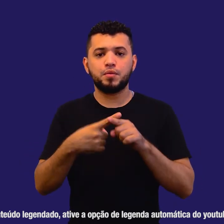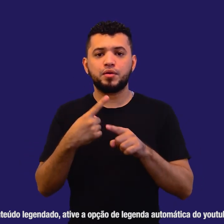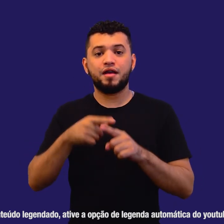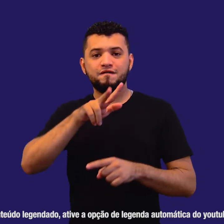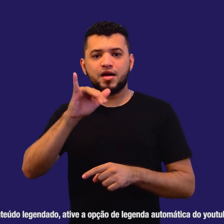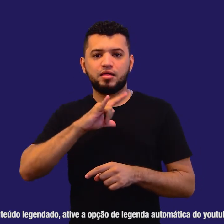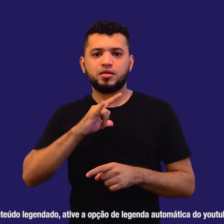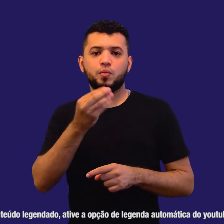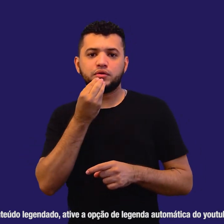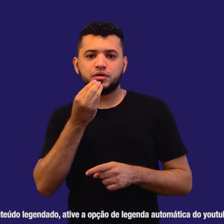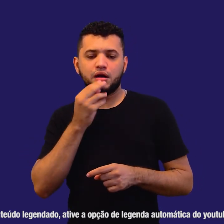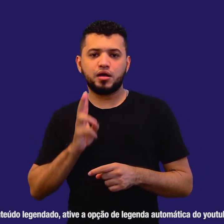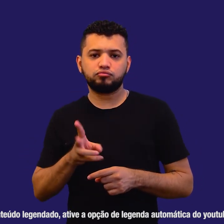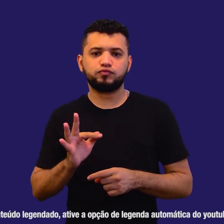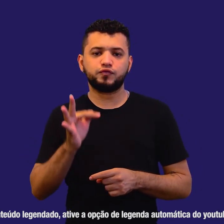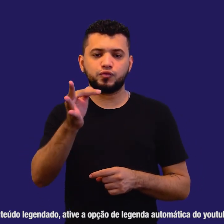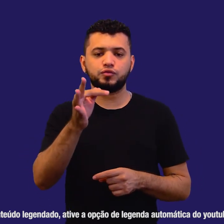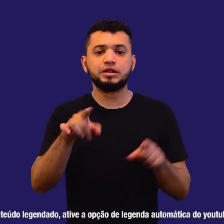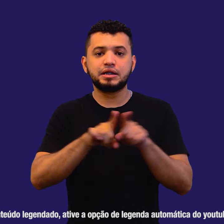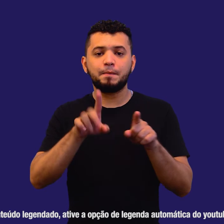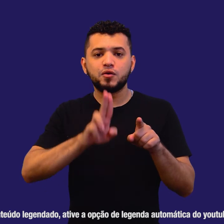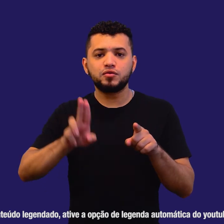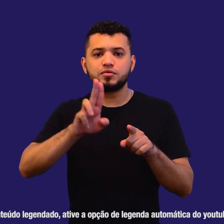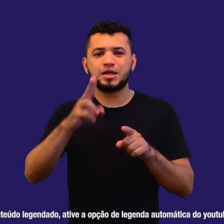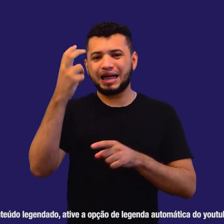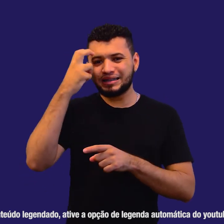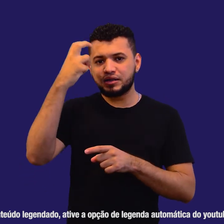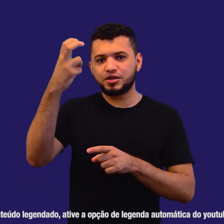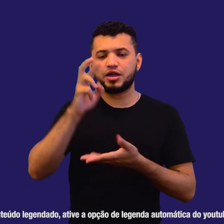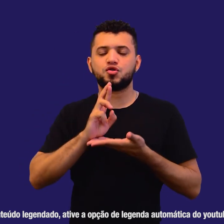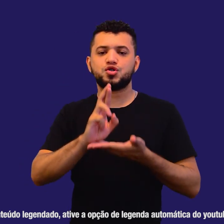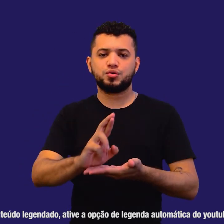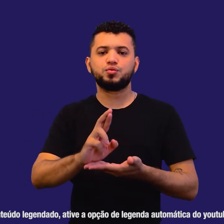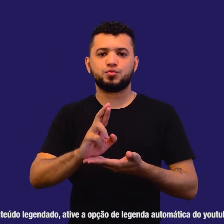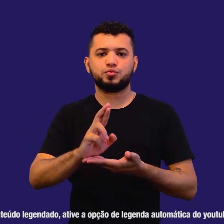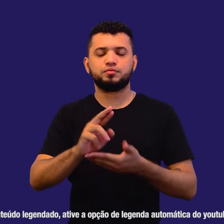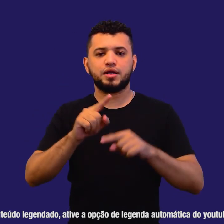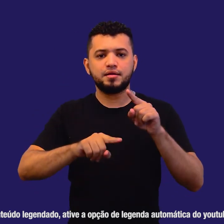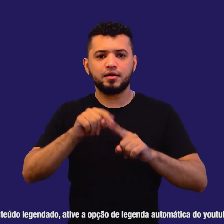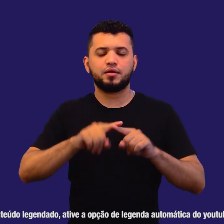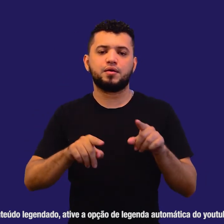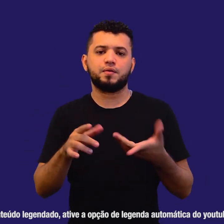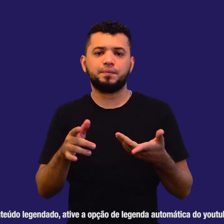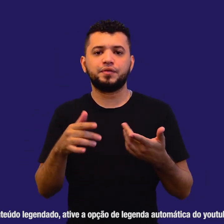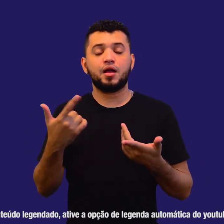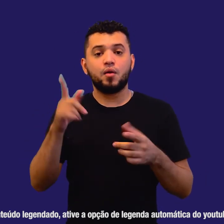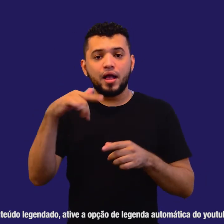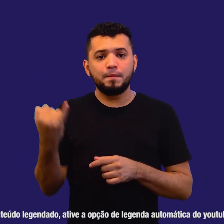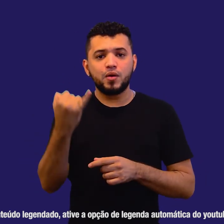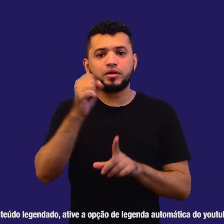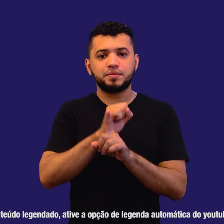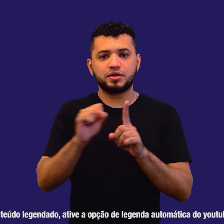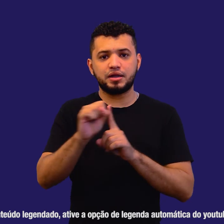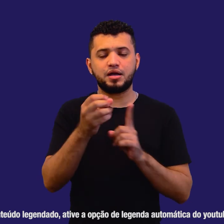oportunidade, né, com essa otimização e utilização inteligente de recursos. Essas questões todas relevantes à sociedade em que